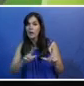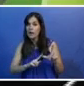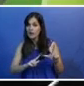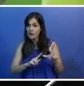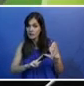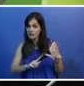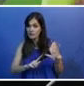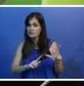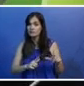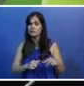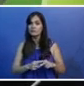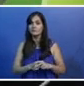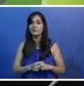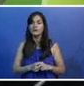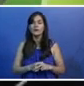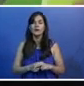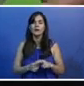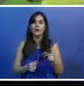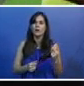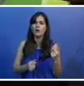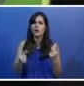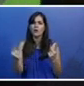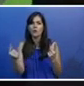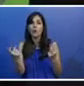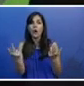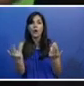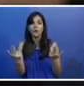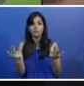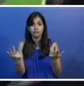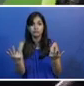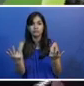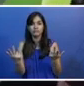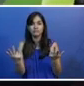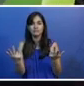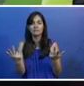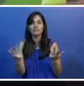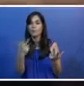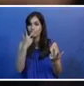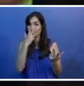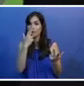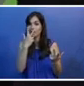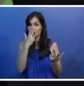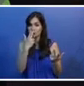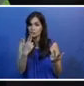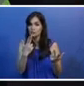é igual, certo? Portanto, são termos semelhantes.